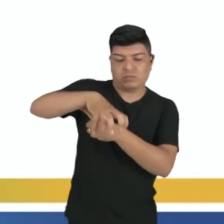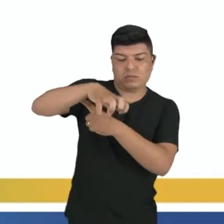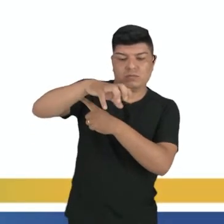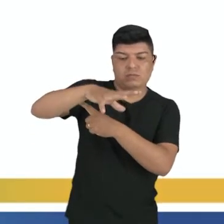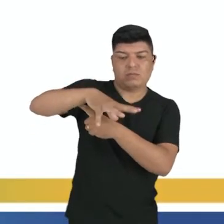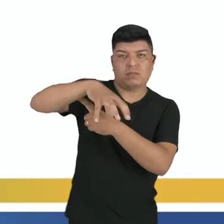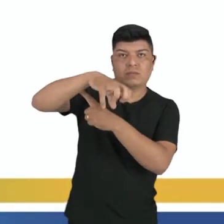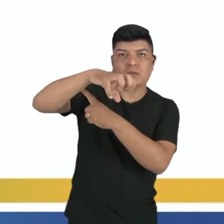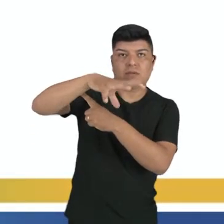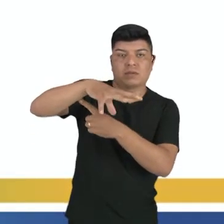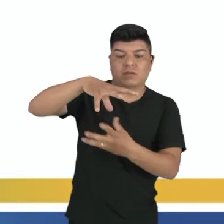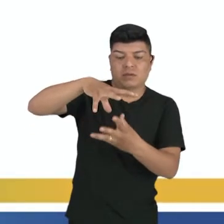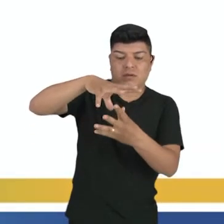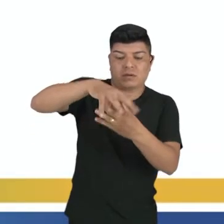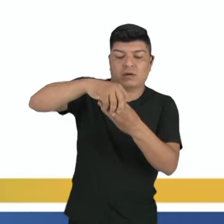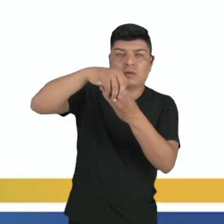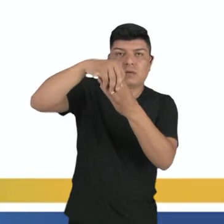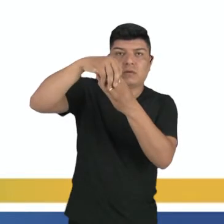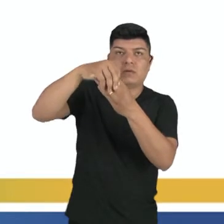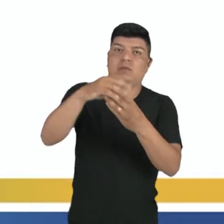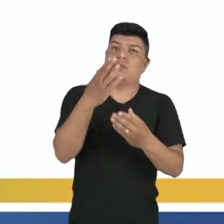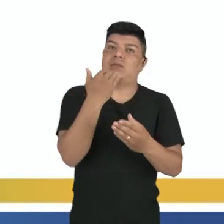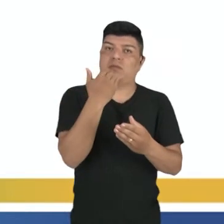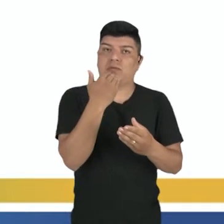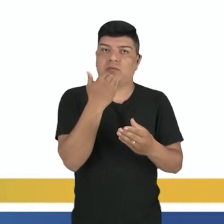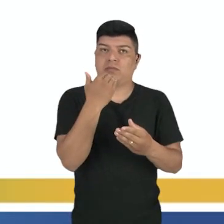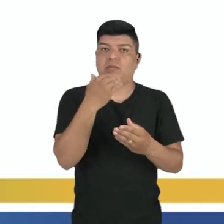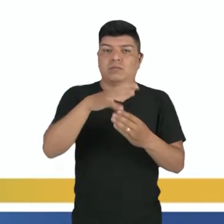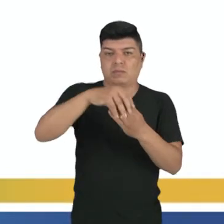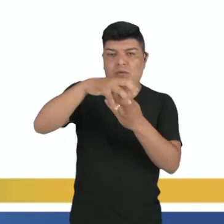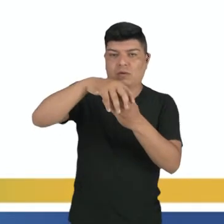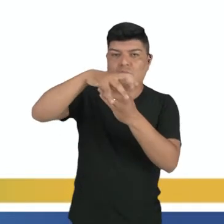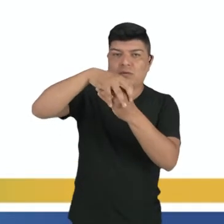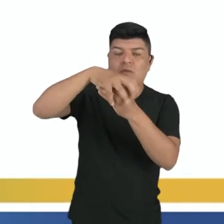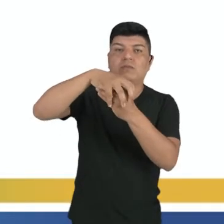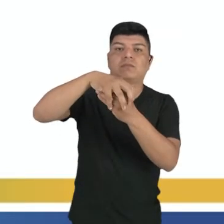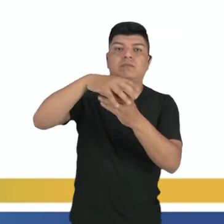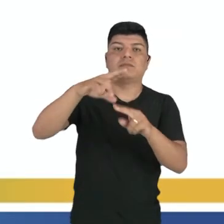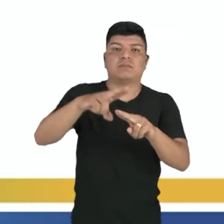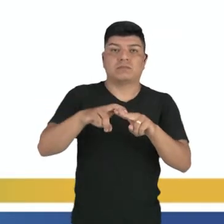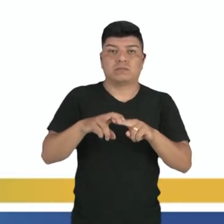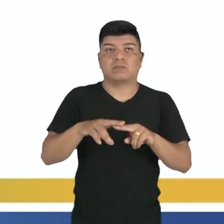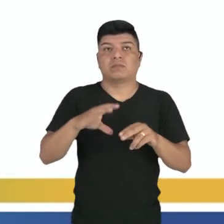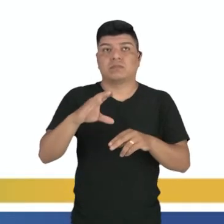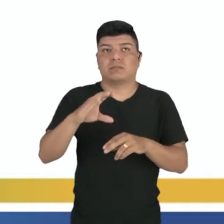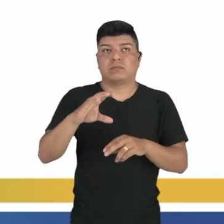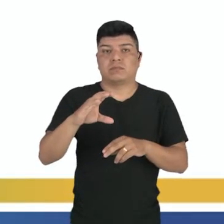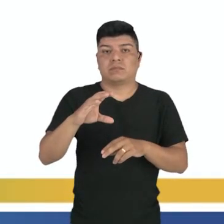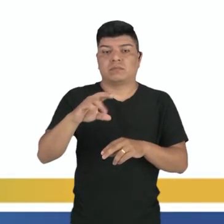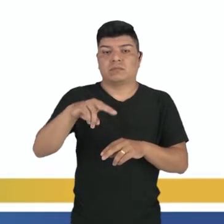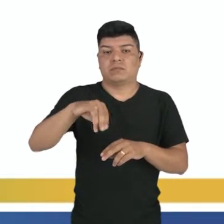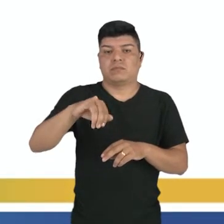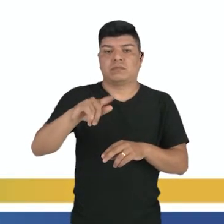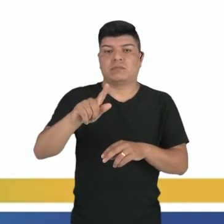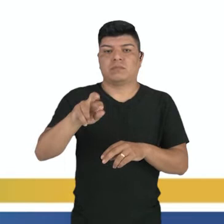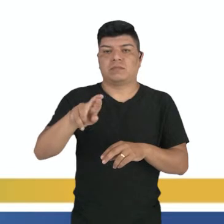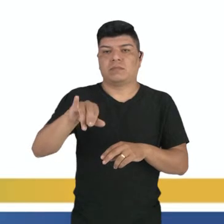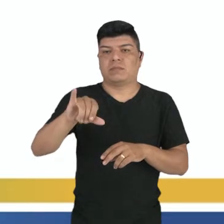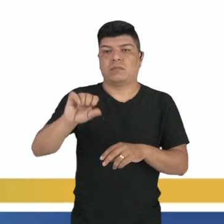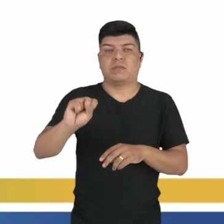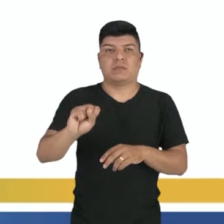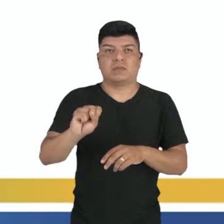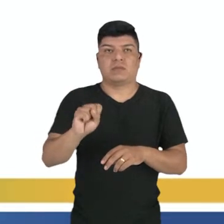vão conseguir introduzir esse alimento na cavidade digestiva. Os quinidários, eles são classificados também como